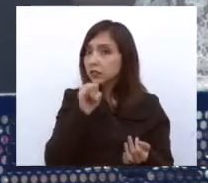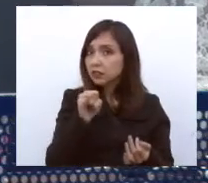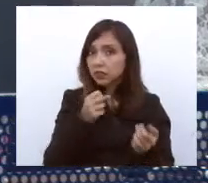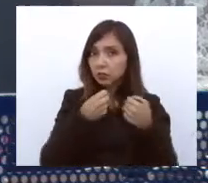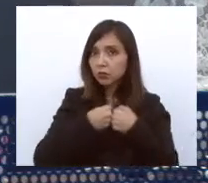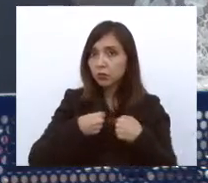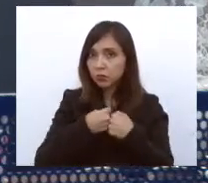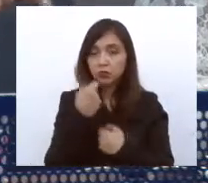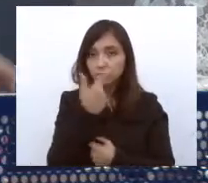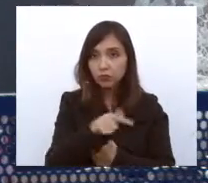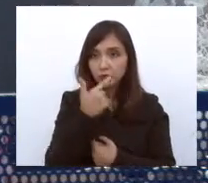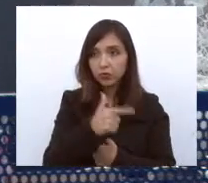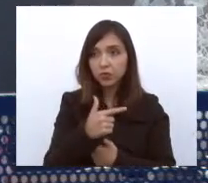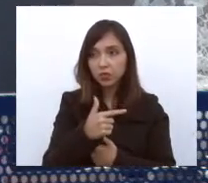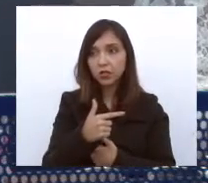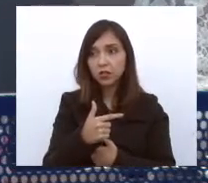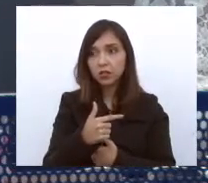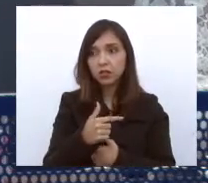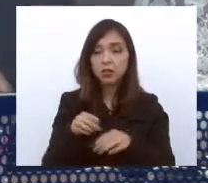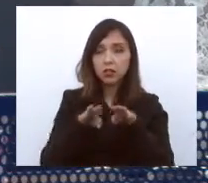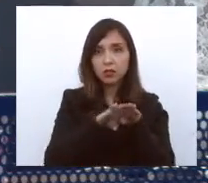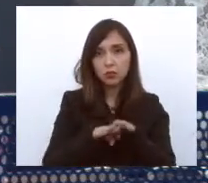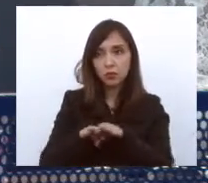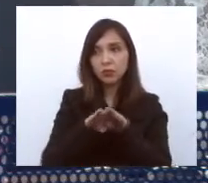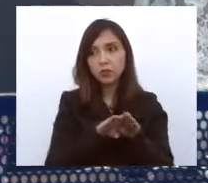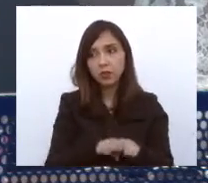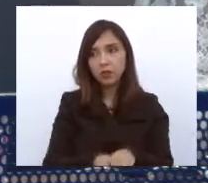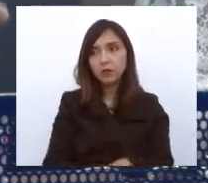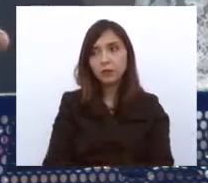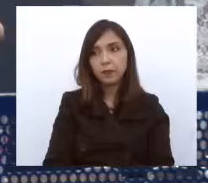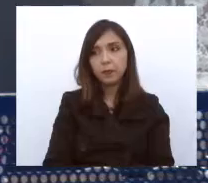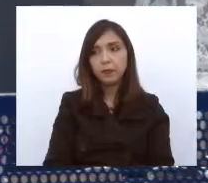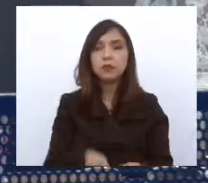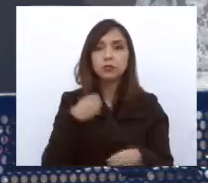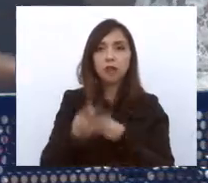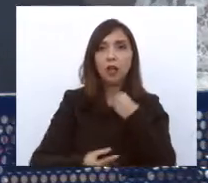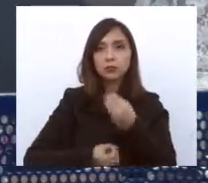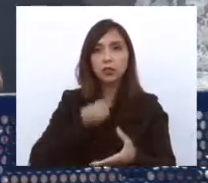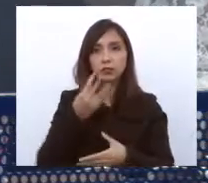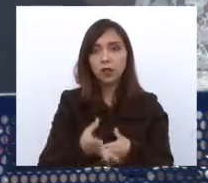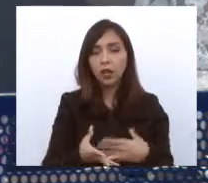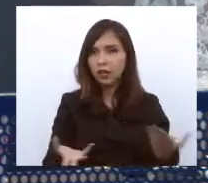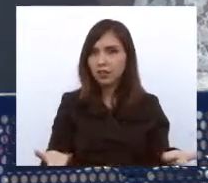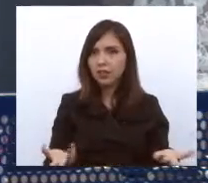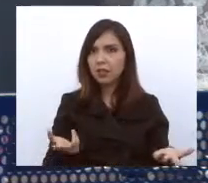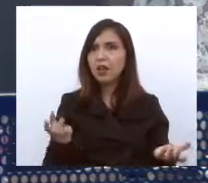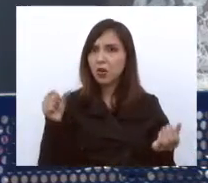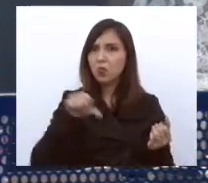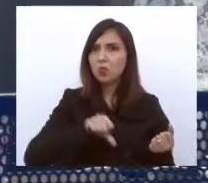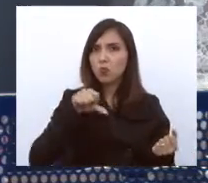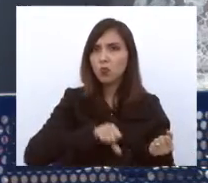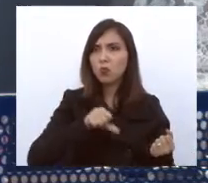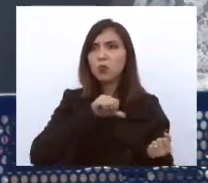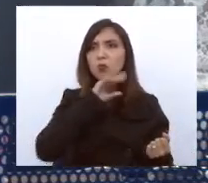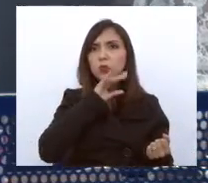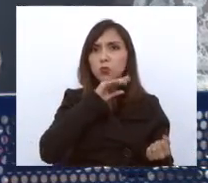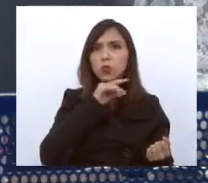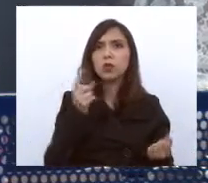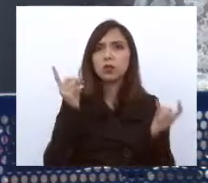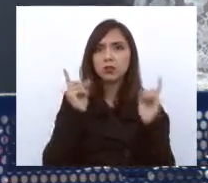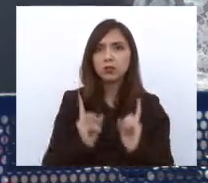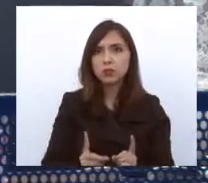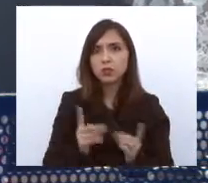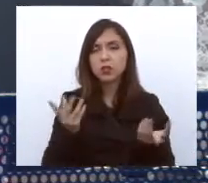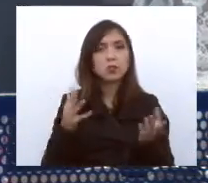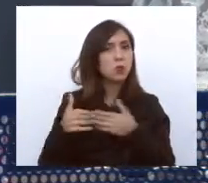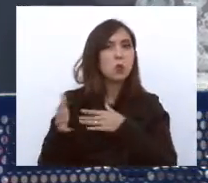na sociedade de igualdade. Essa de só dar por dar é muito ruim para o idoso, para o deficiente,